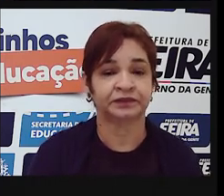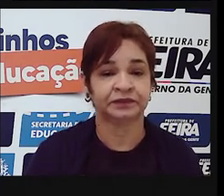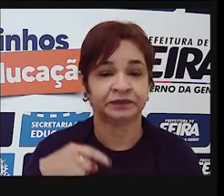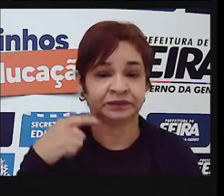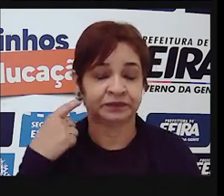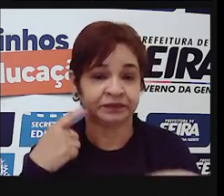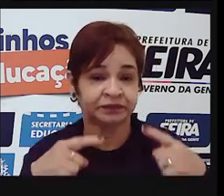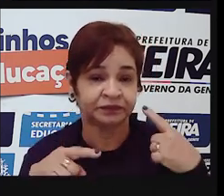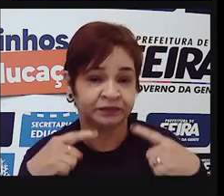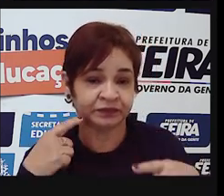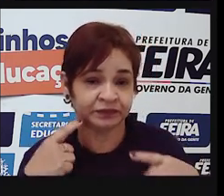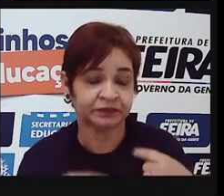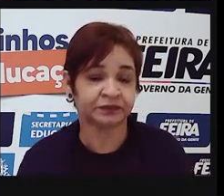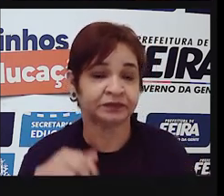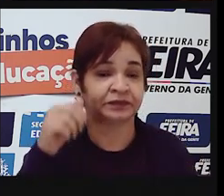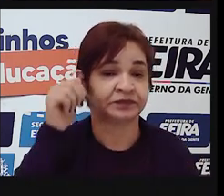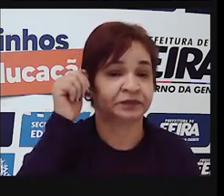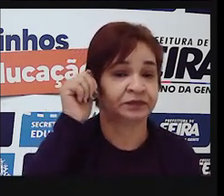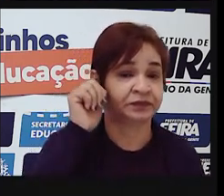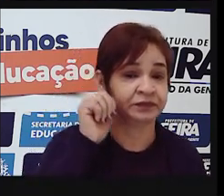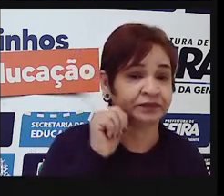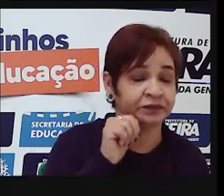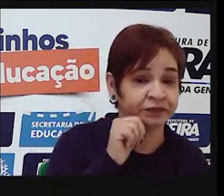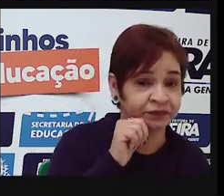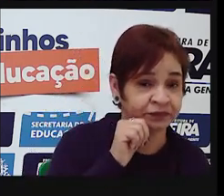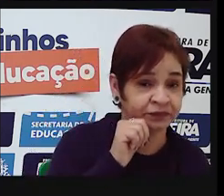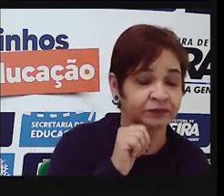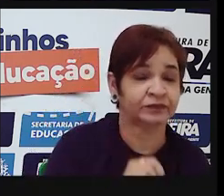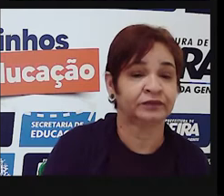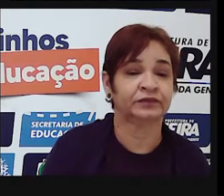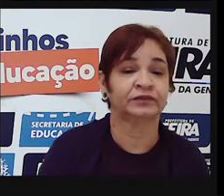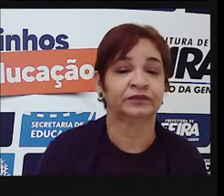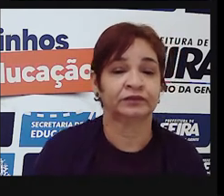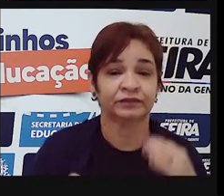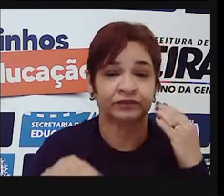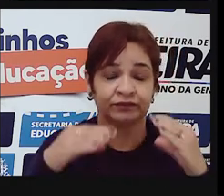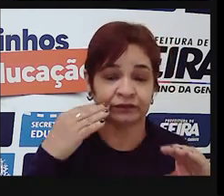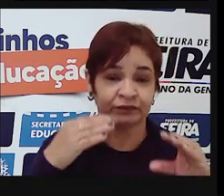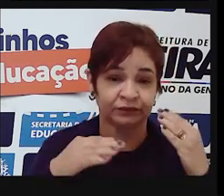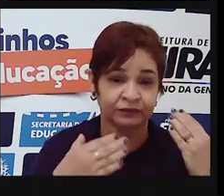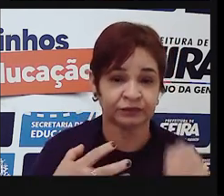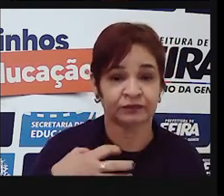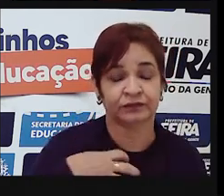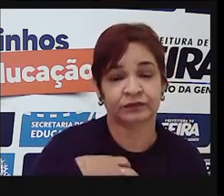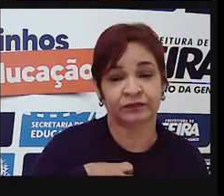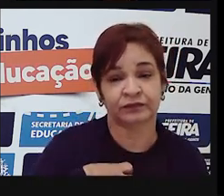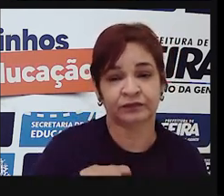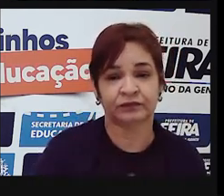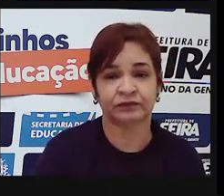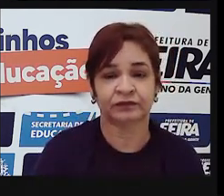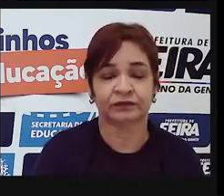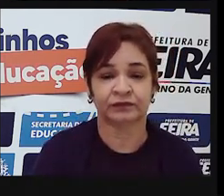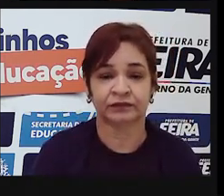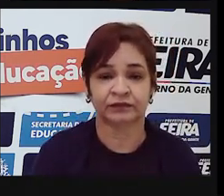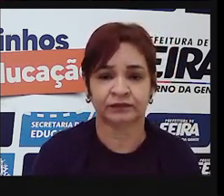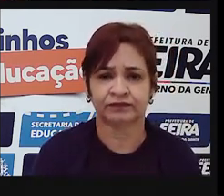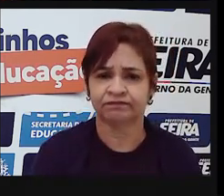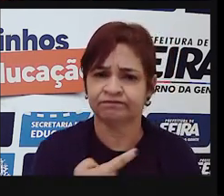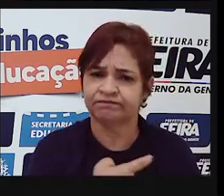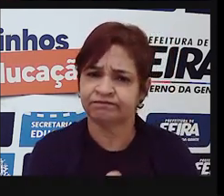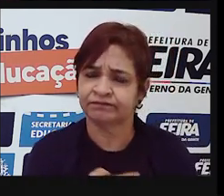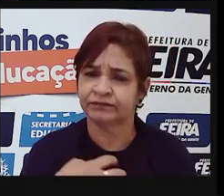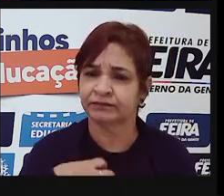Já falamos sobre os compositores e agora vou falar sobre as cantoras. A nossa Bahia é referência